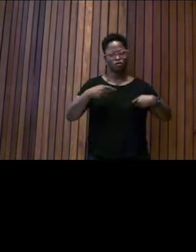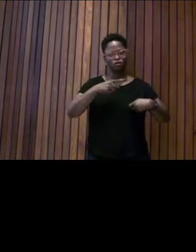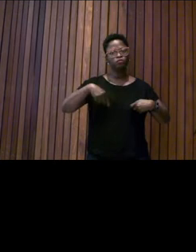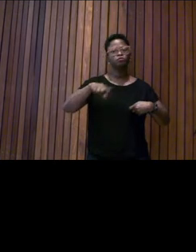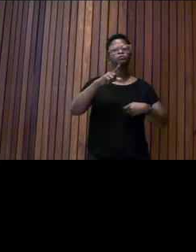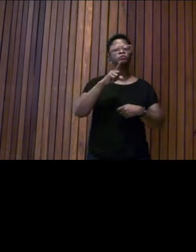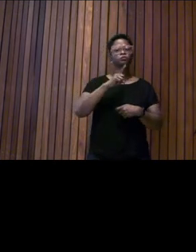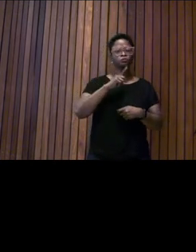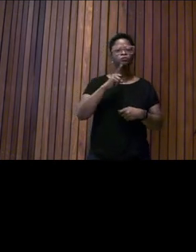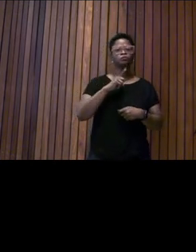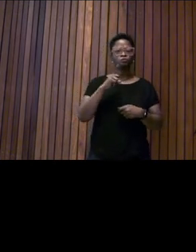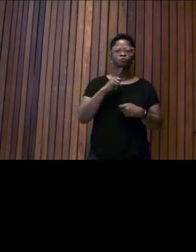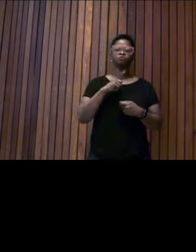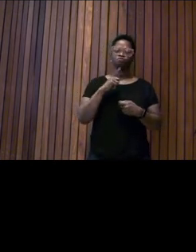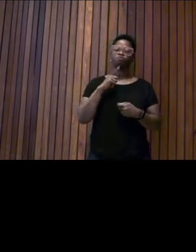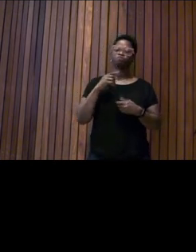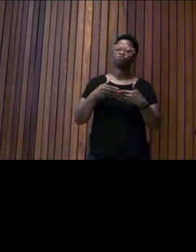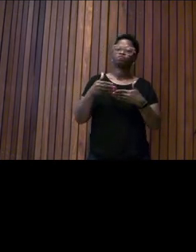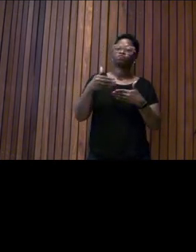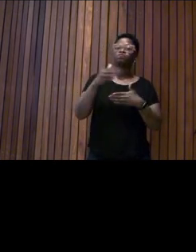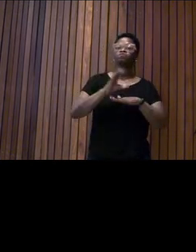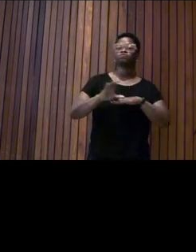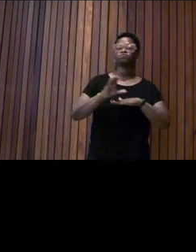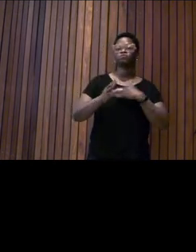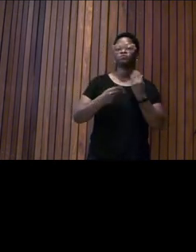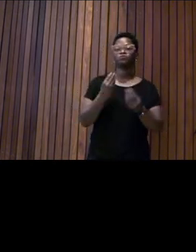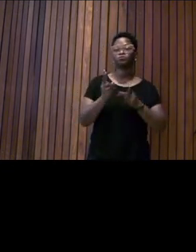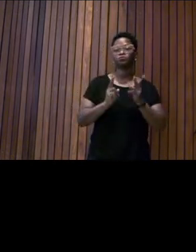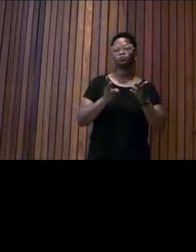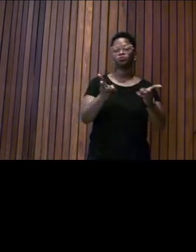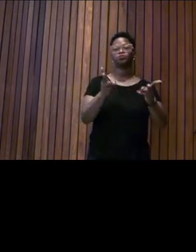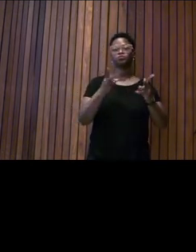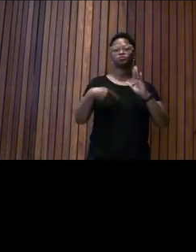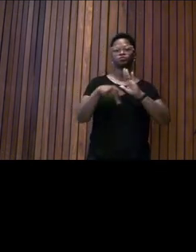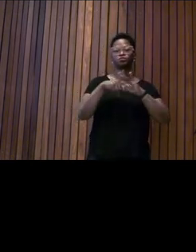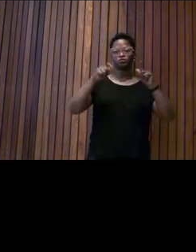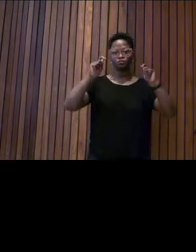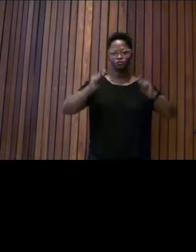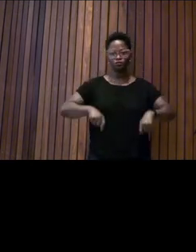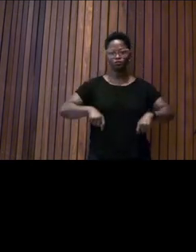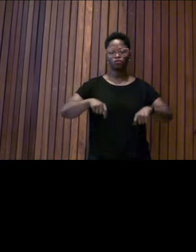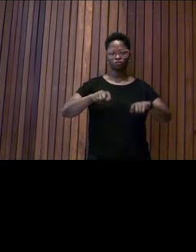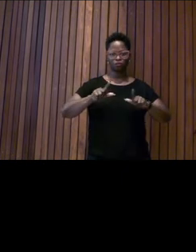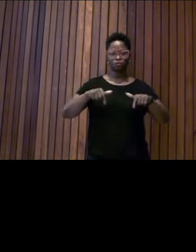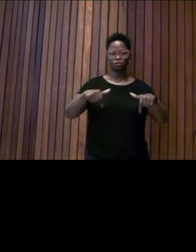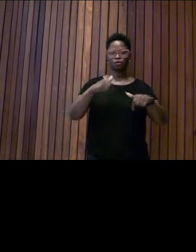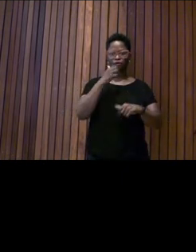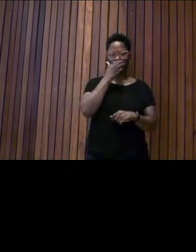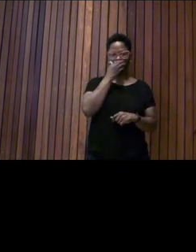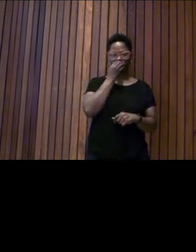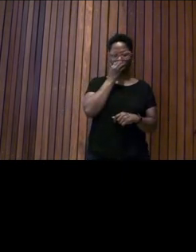tinha que pensar, inclusive, nos próximos cursos, como que a gente continua, né, com essa capacidade de fazer essa interface. Né?